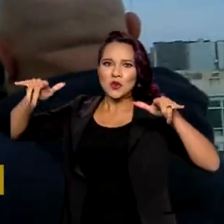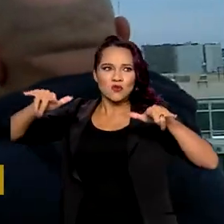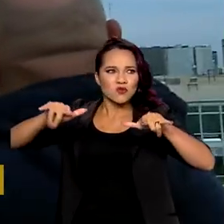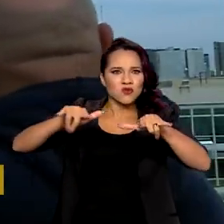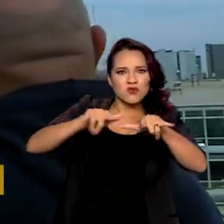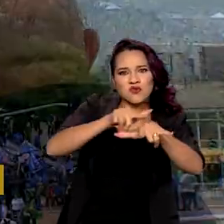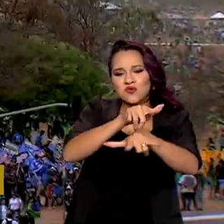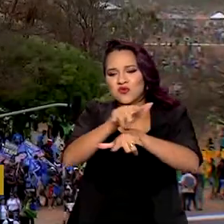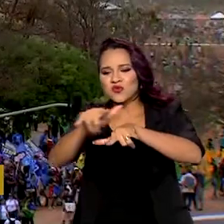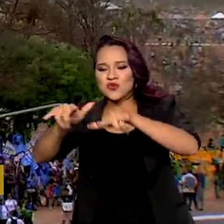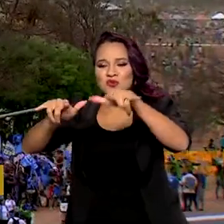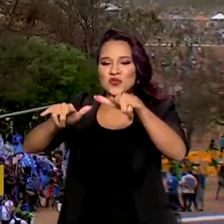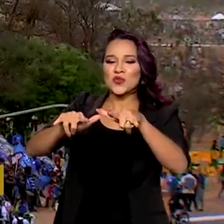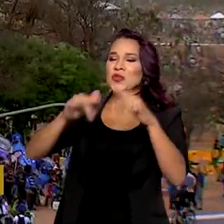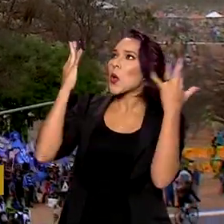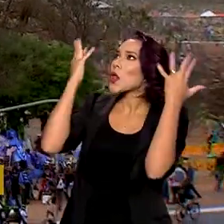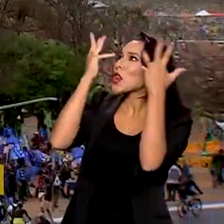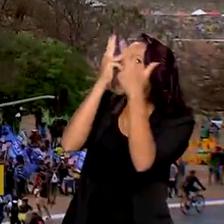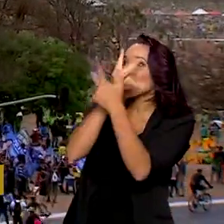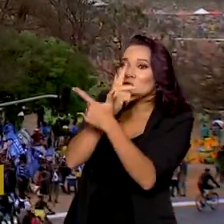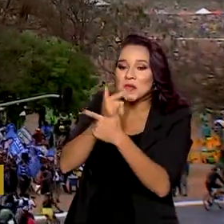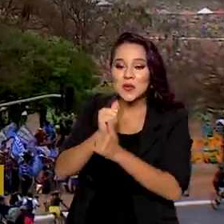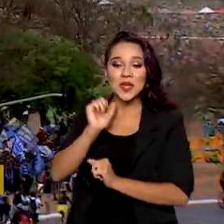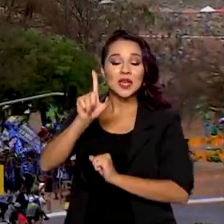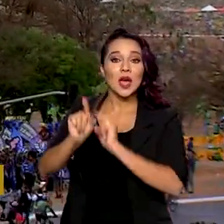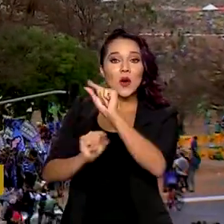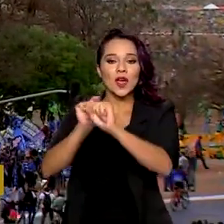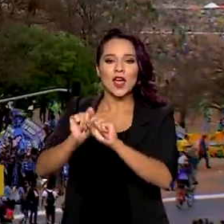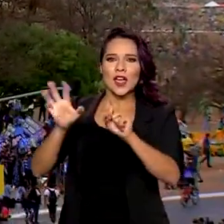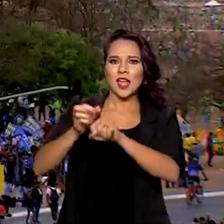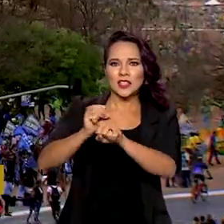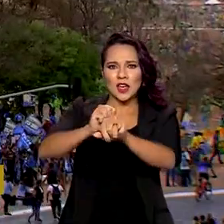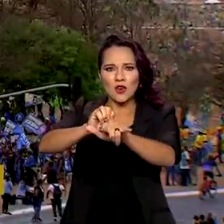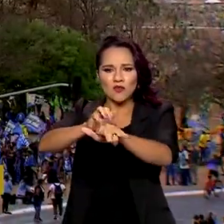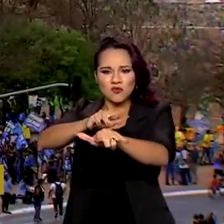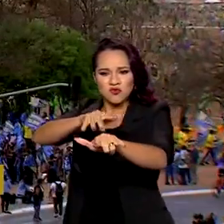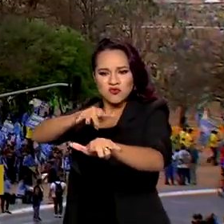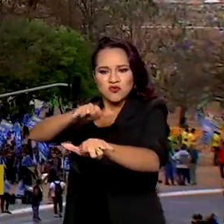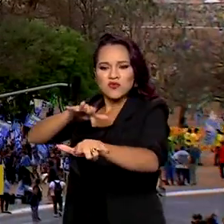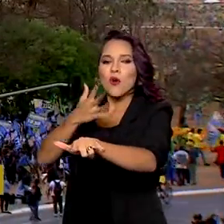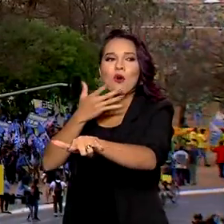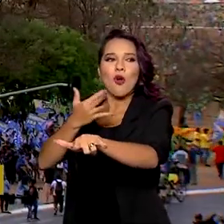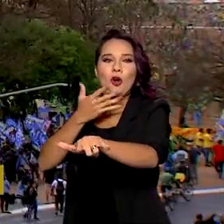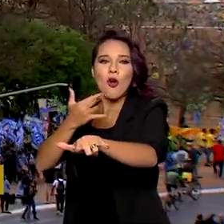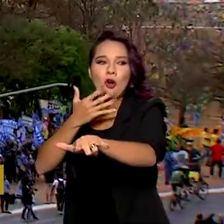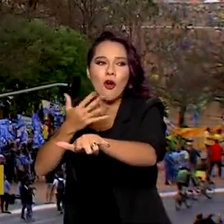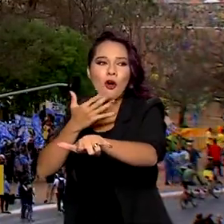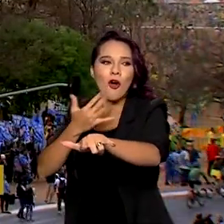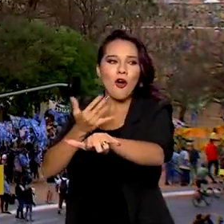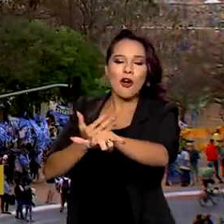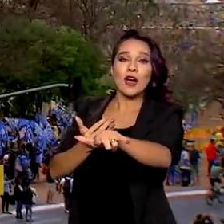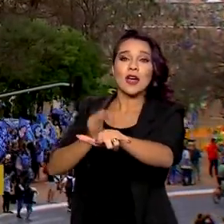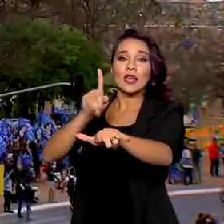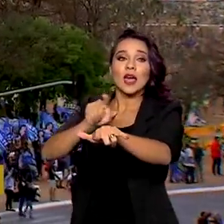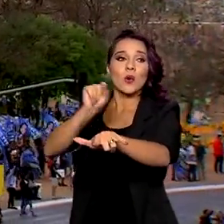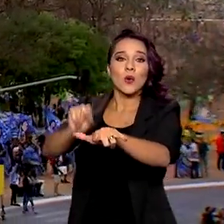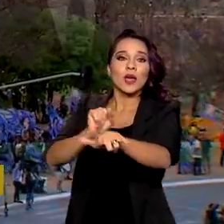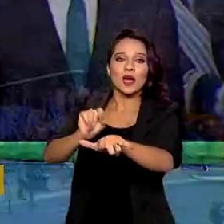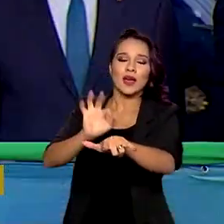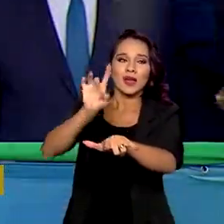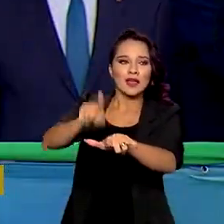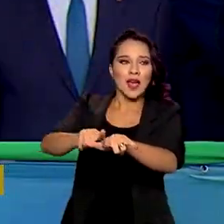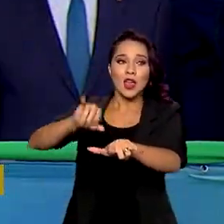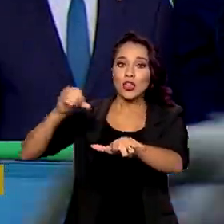surpresa agradabilíssima, que é justamente essa fumaça colorida com as cores da bandeira. Então é um